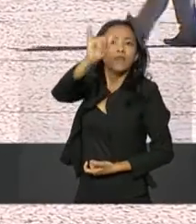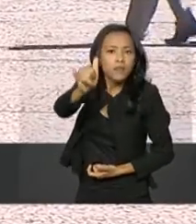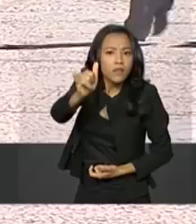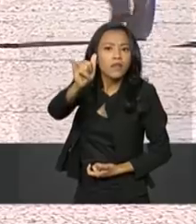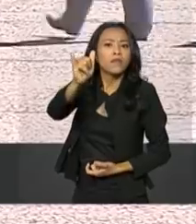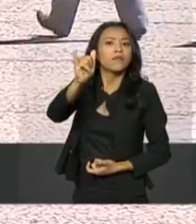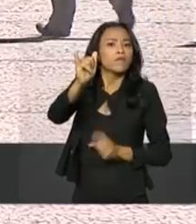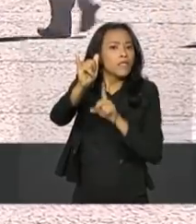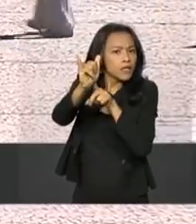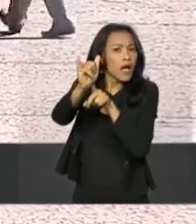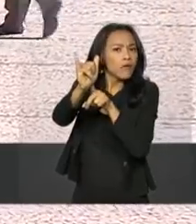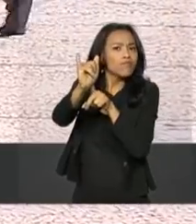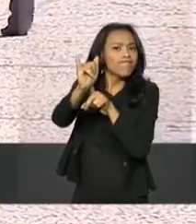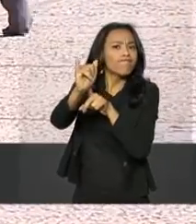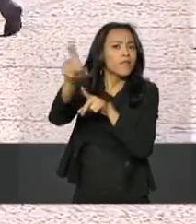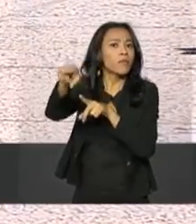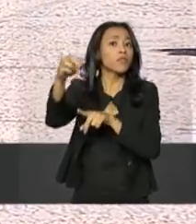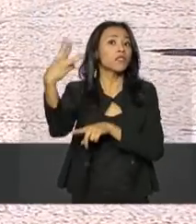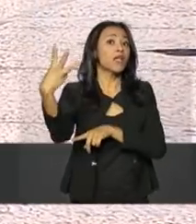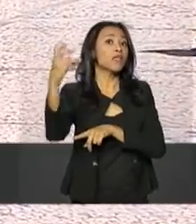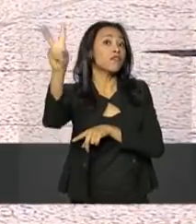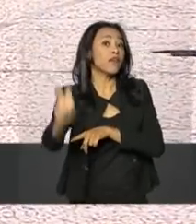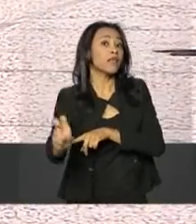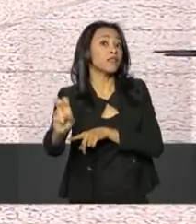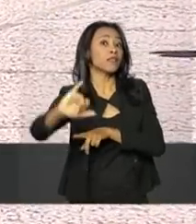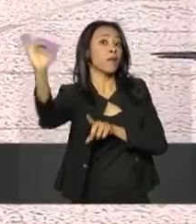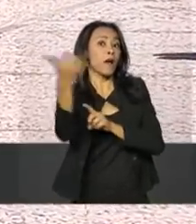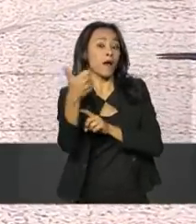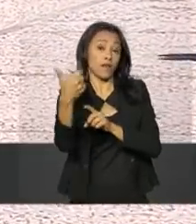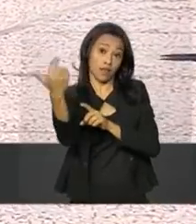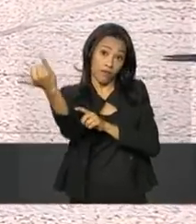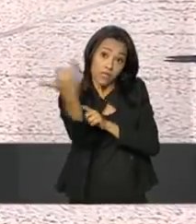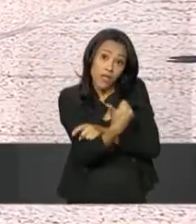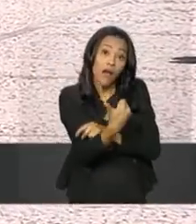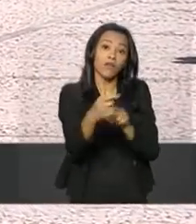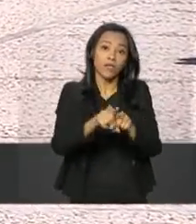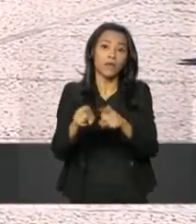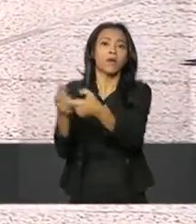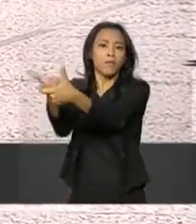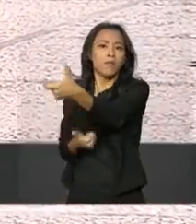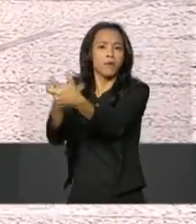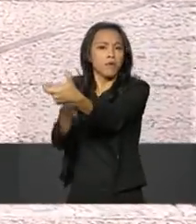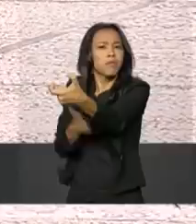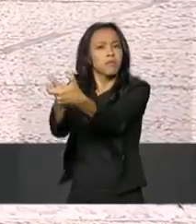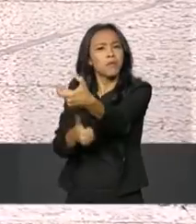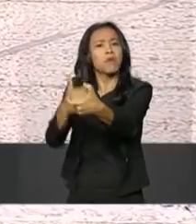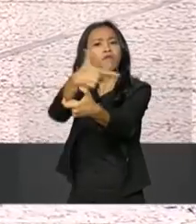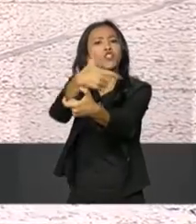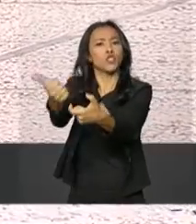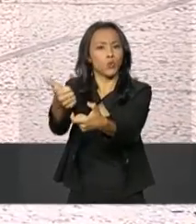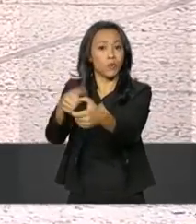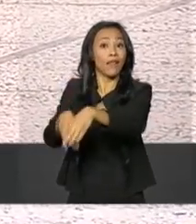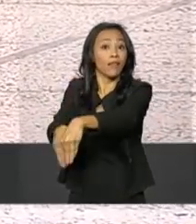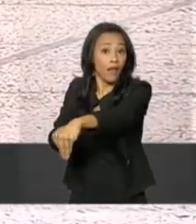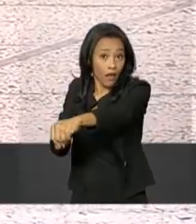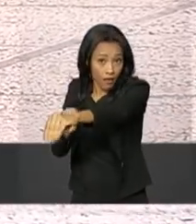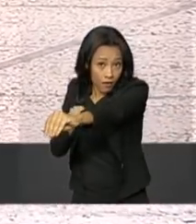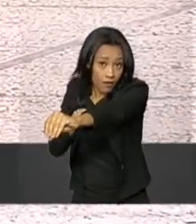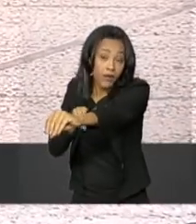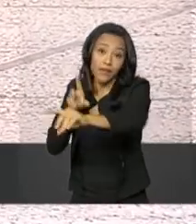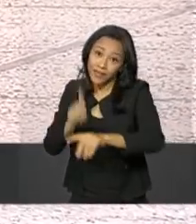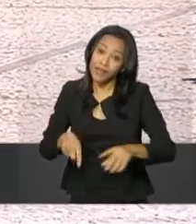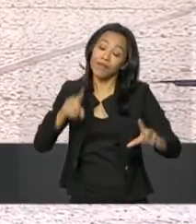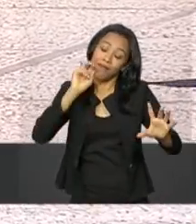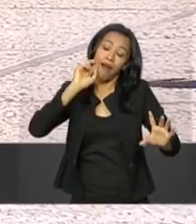terra era respondido 3 vezes o valor de tiro que era feito pelo navio. Então, 21 tiros de terra. E com a evolução, ficaram então